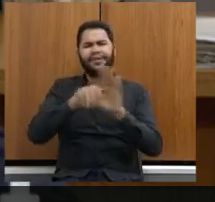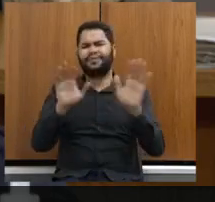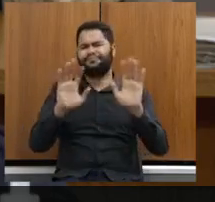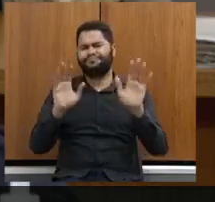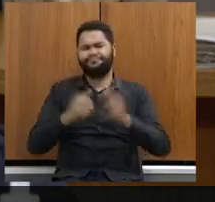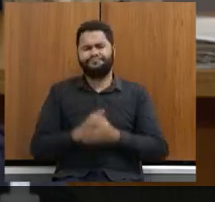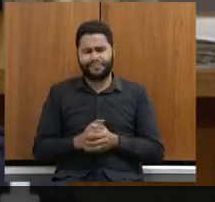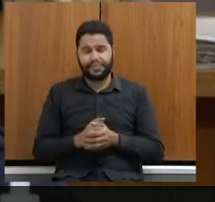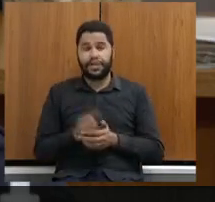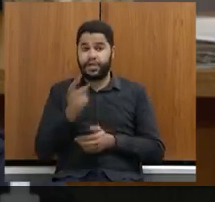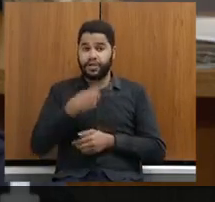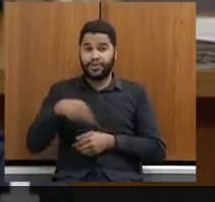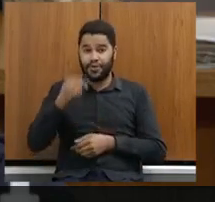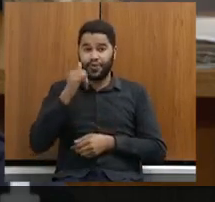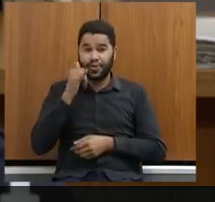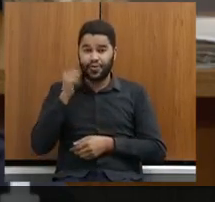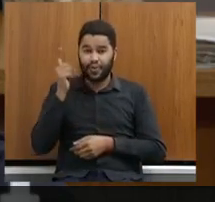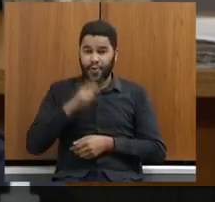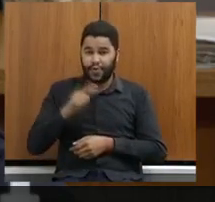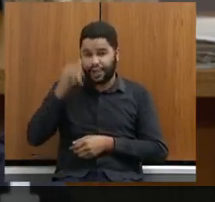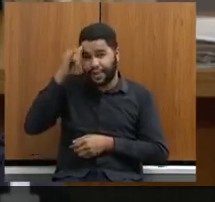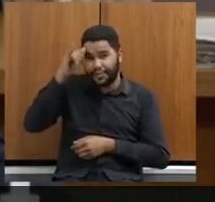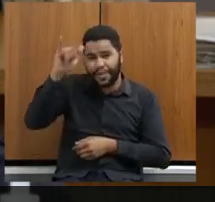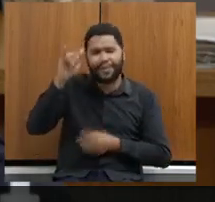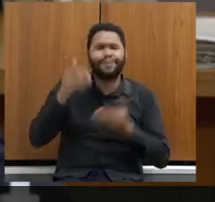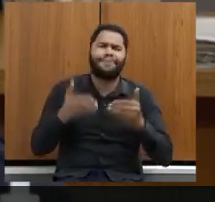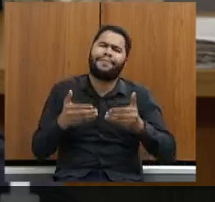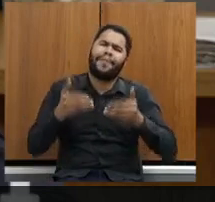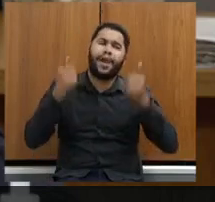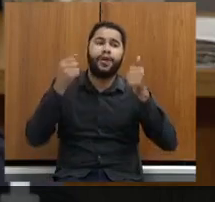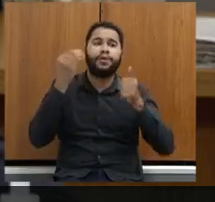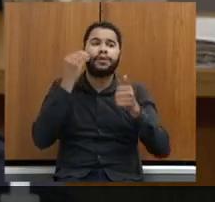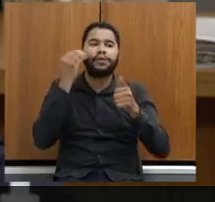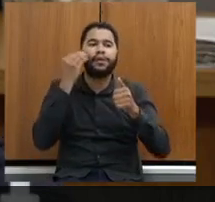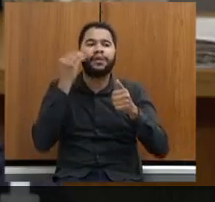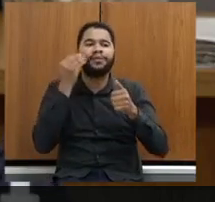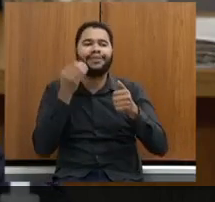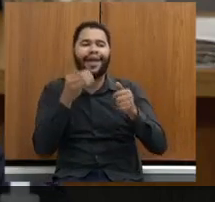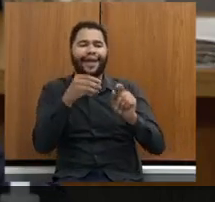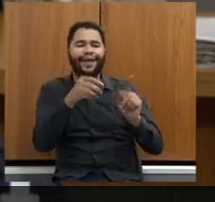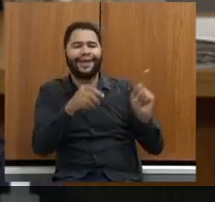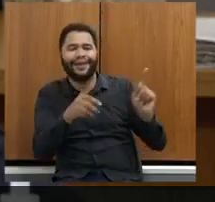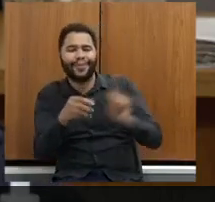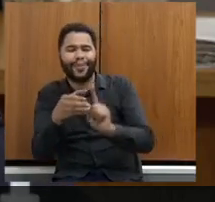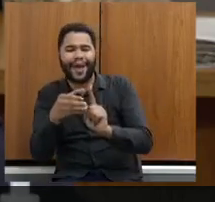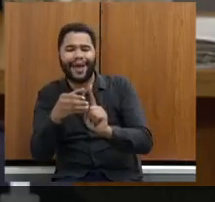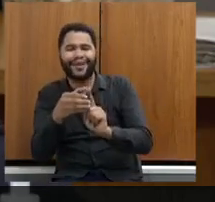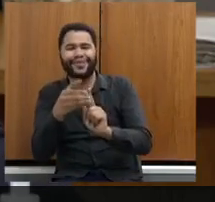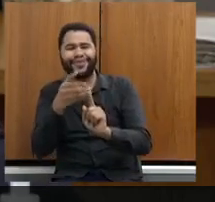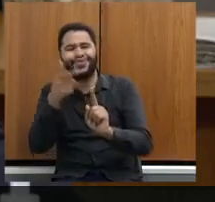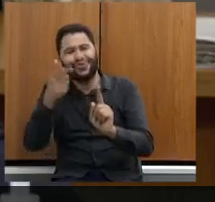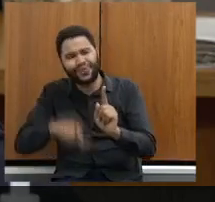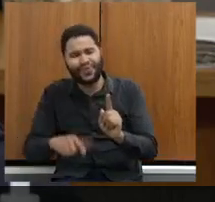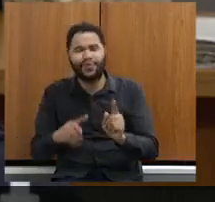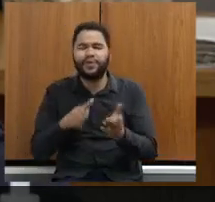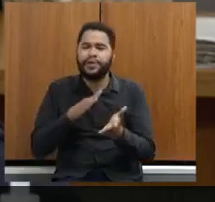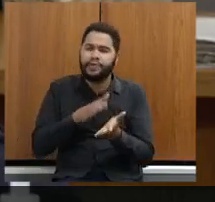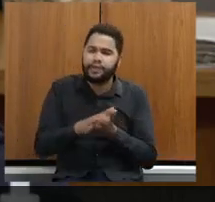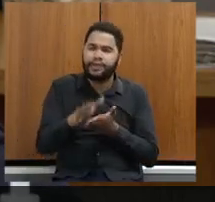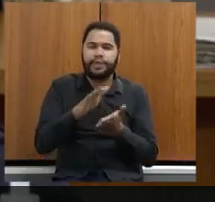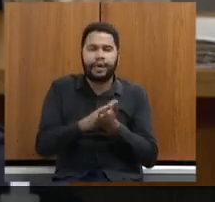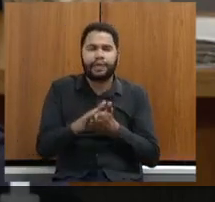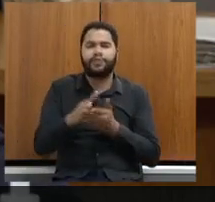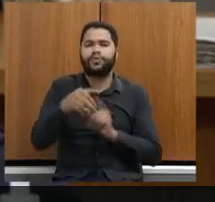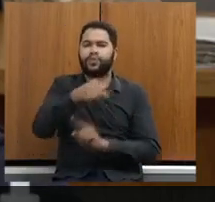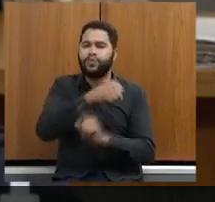infracional Então se a gente consegue prevenir é muito melhor que você tentar ressocializar lá na frente o gasto que o Estado tem